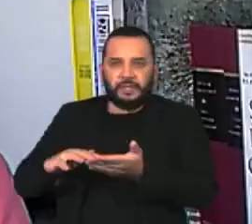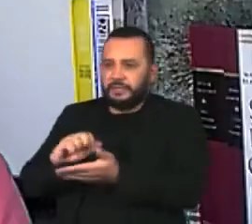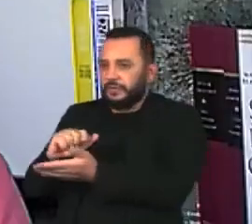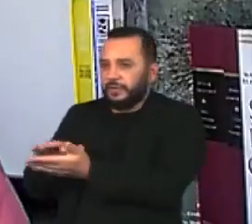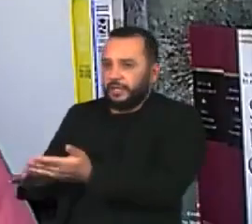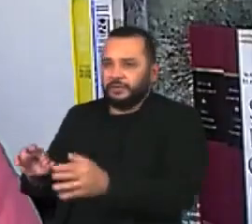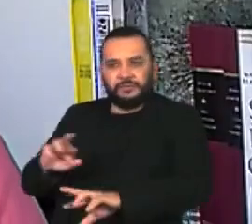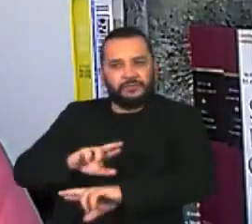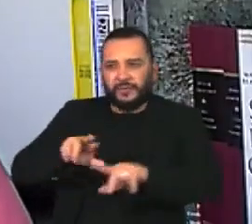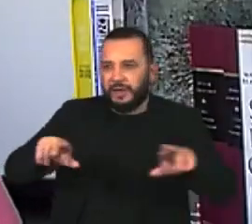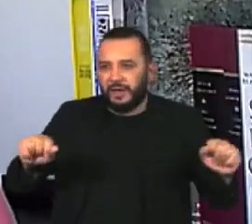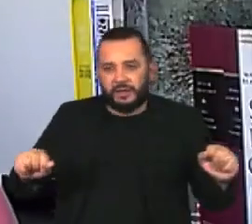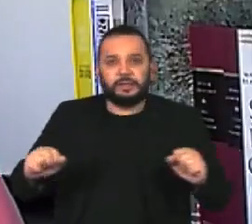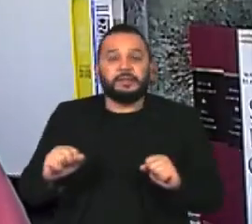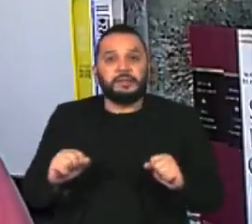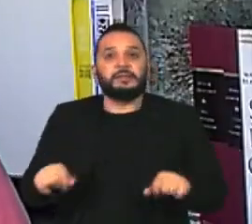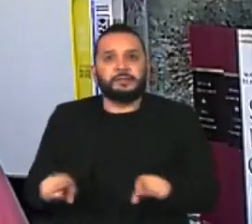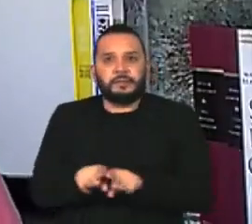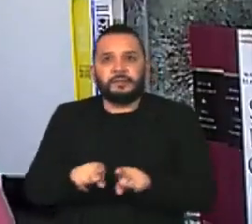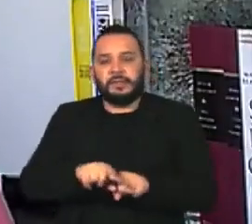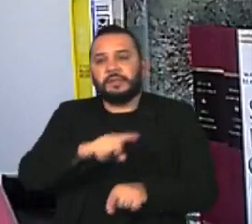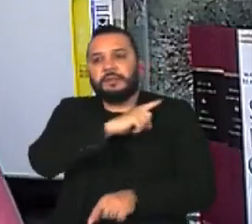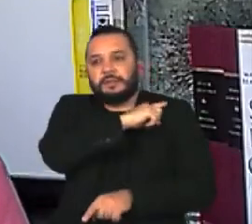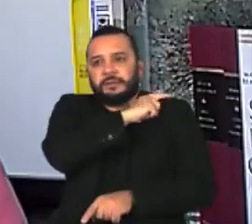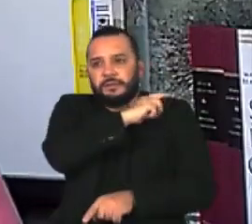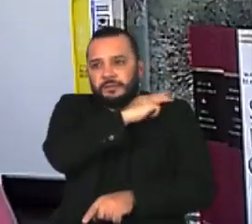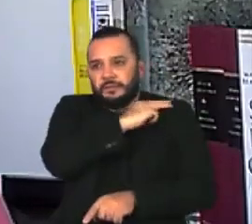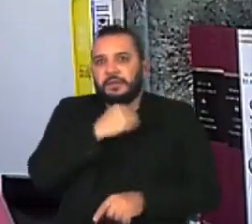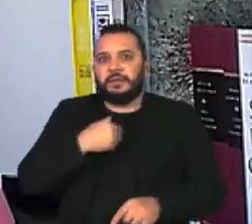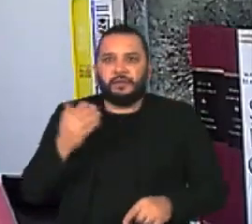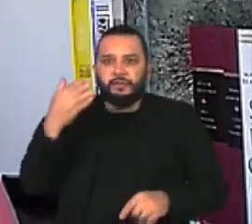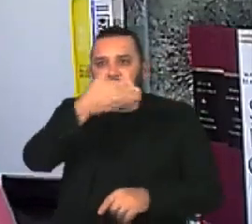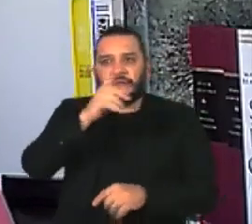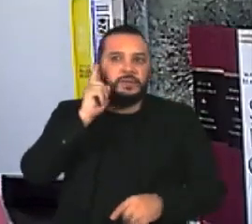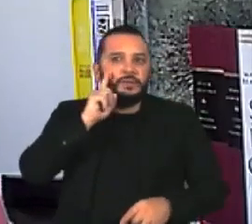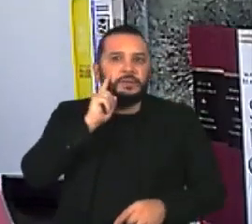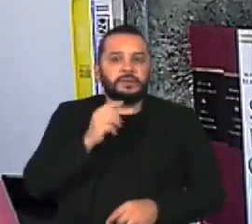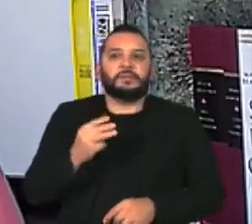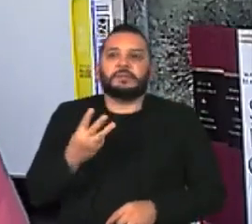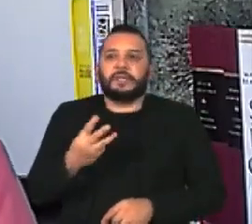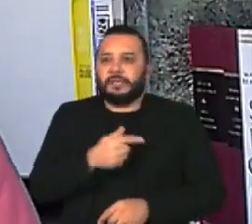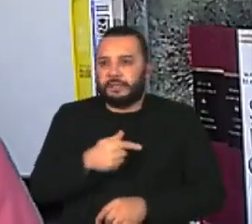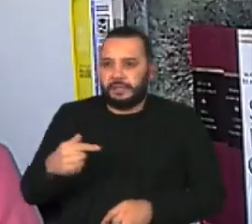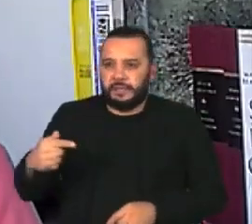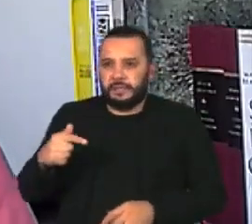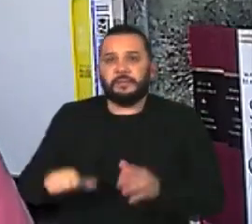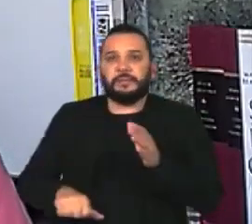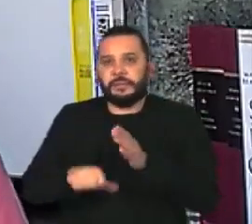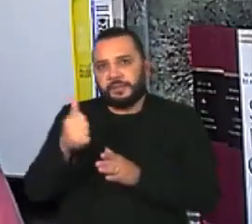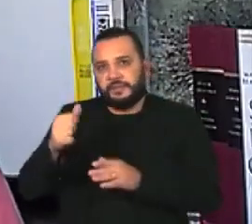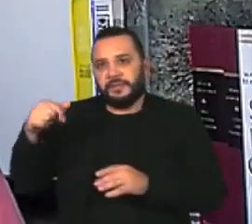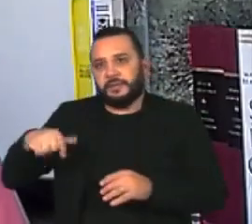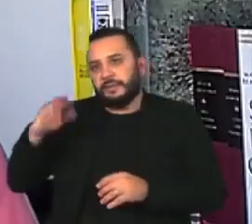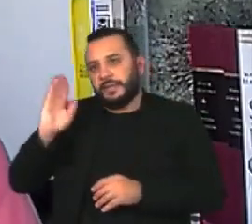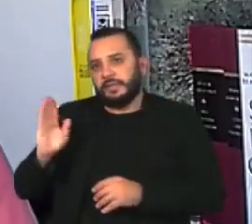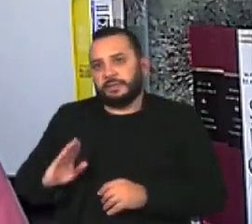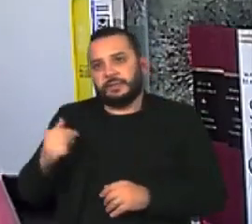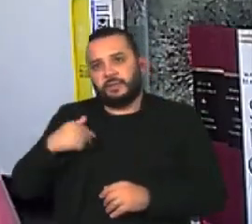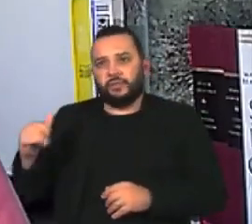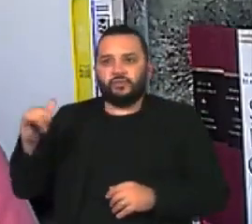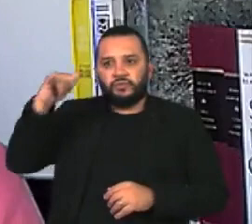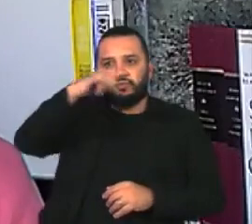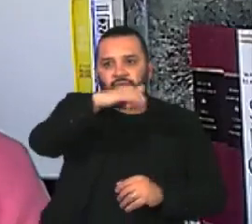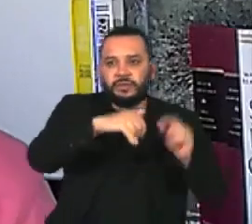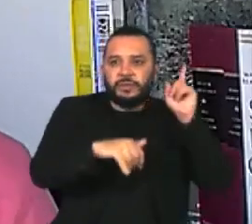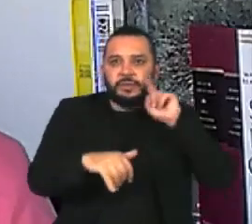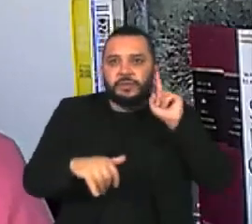E no final do ensino médio, eu também vim para os Estados Unidos por 3 semanas. Foi a primeira vez que eu saí do Brasil e vim para os Estados Unidos. E